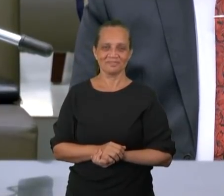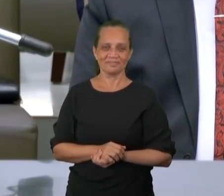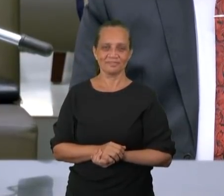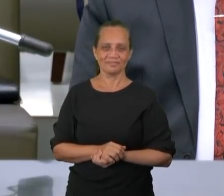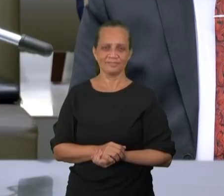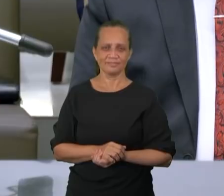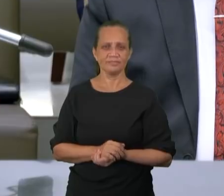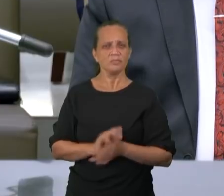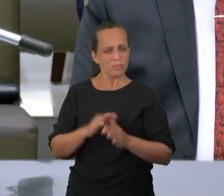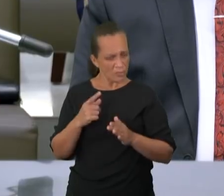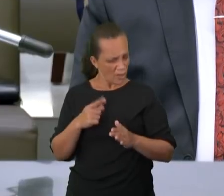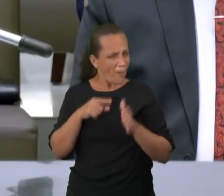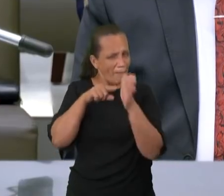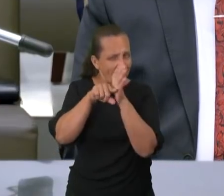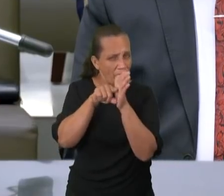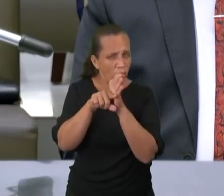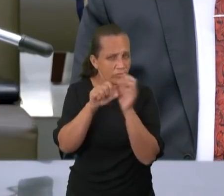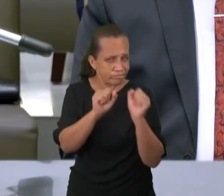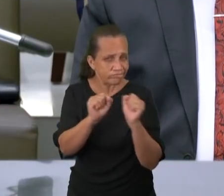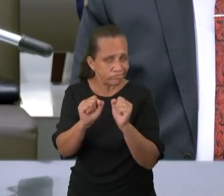Mas deixa eu perguntar aqui à igreja.